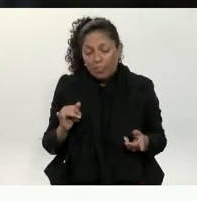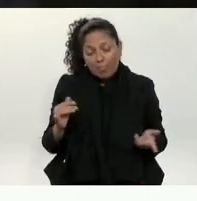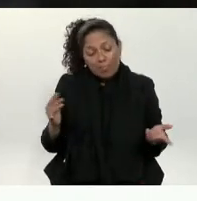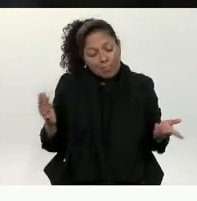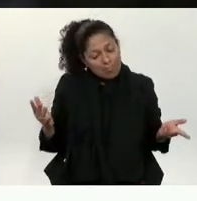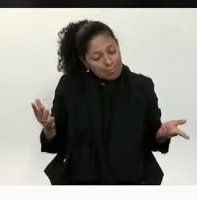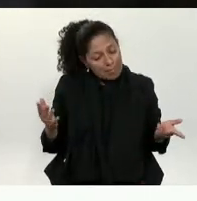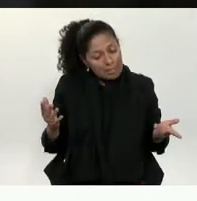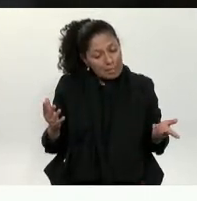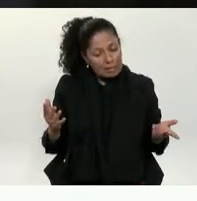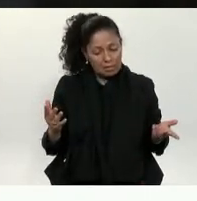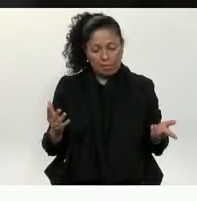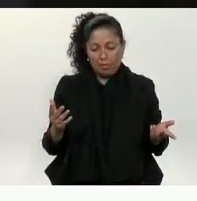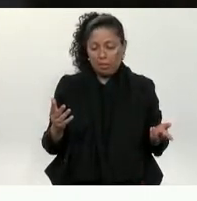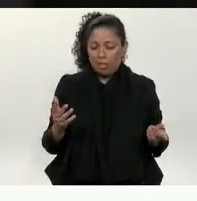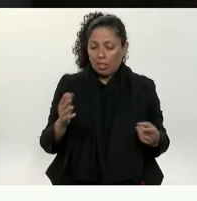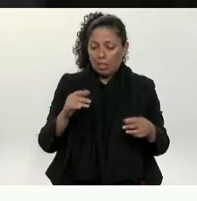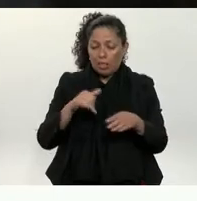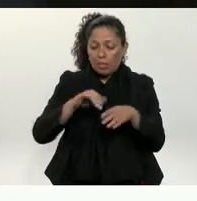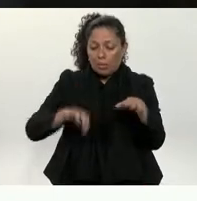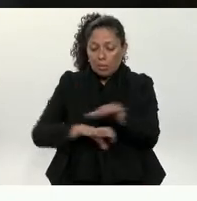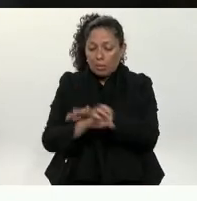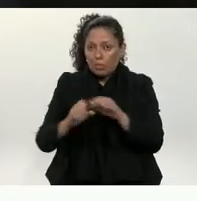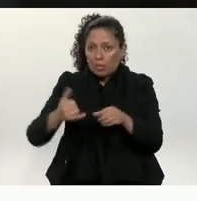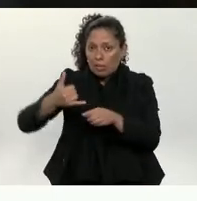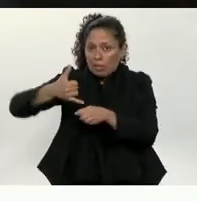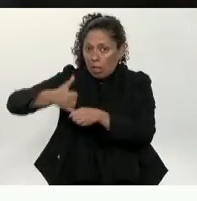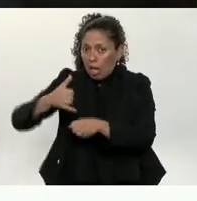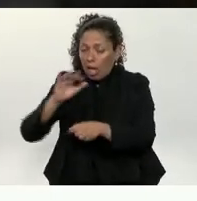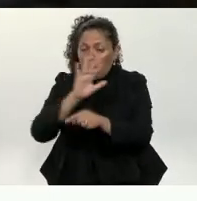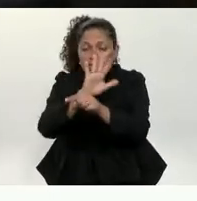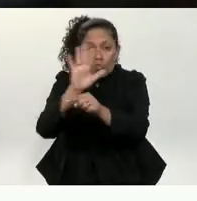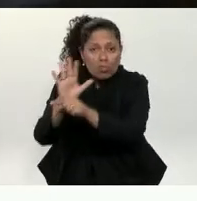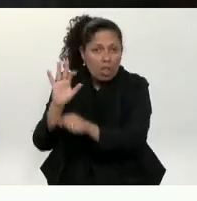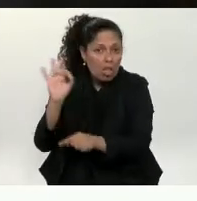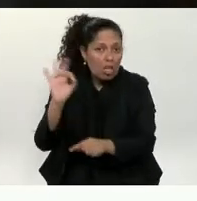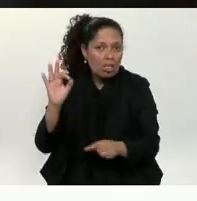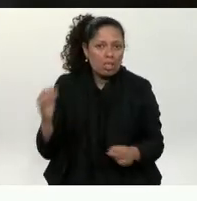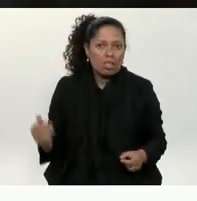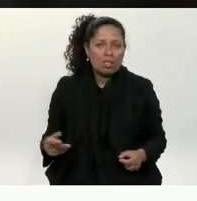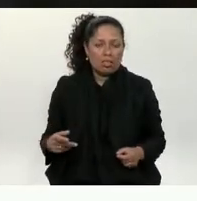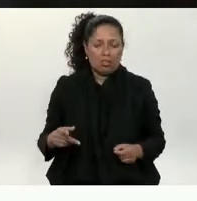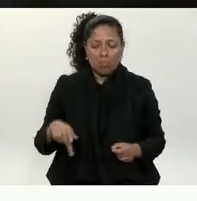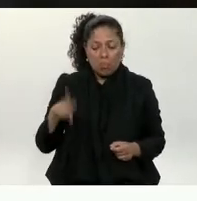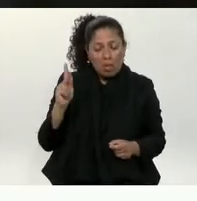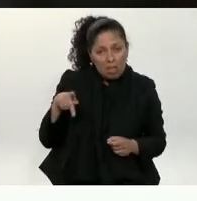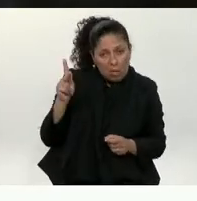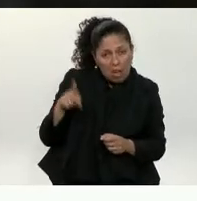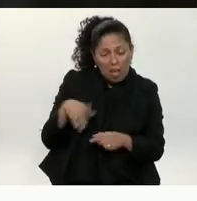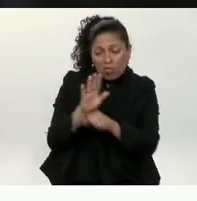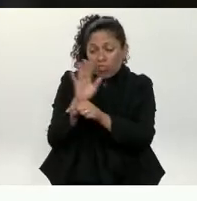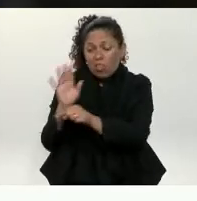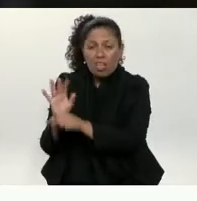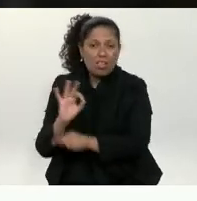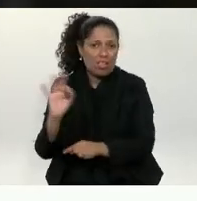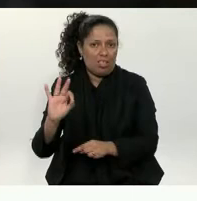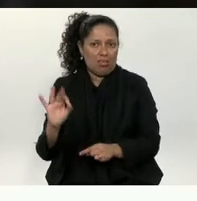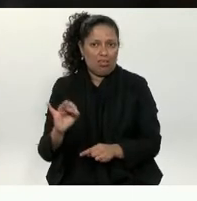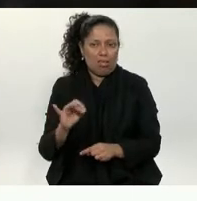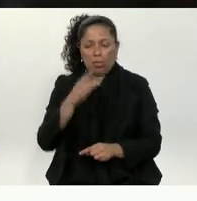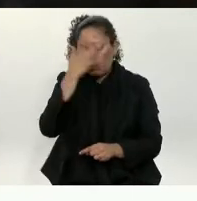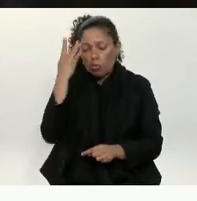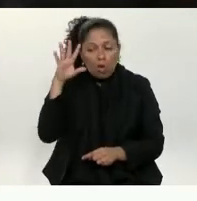pessoa que prestou atenção no esclarecimento de Vossa Excelência não pode ser contrário a isso. Não é? Primeiro que a rede